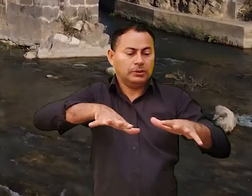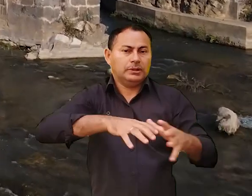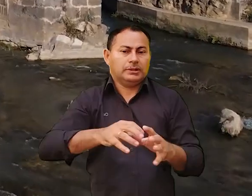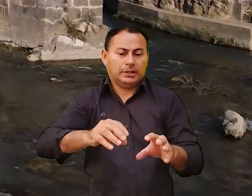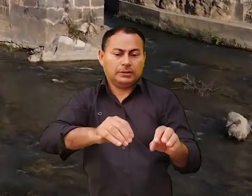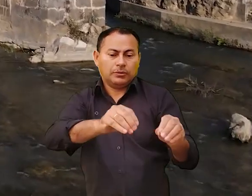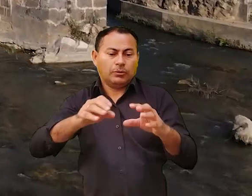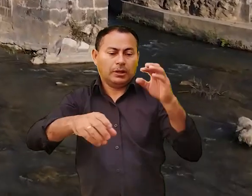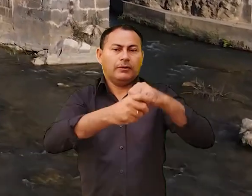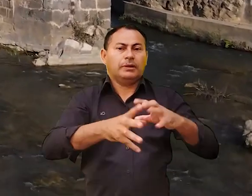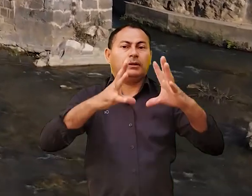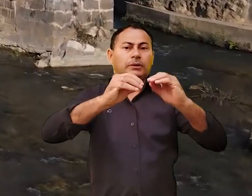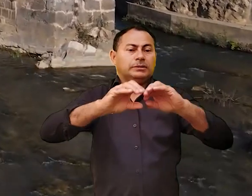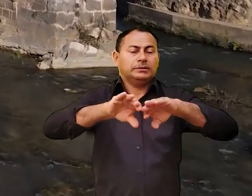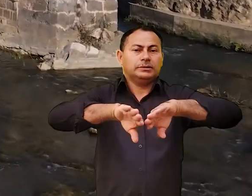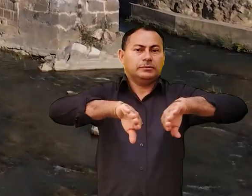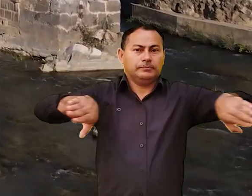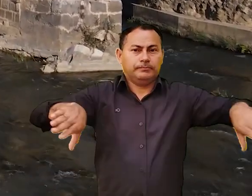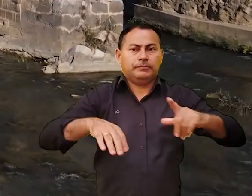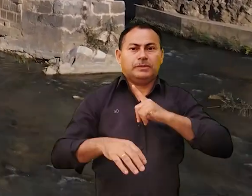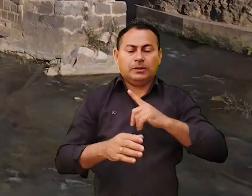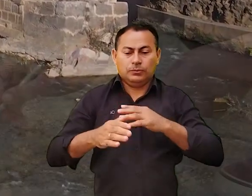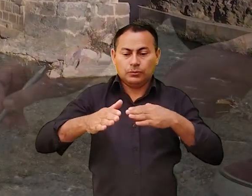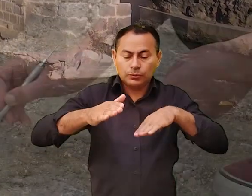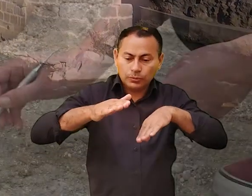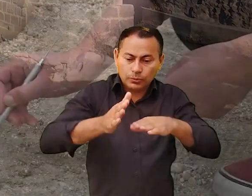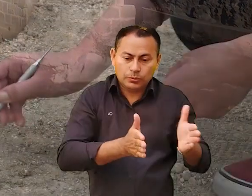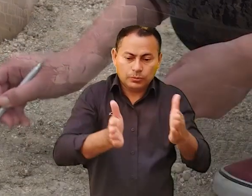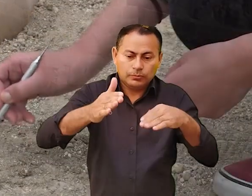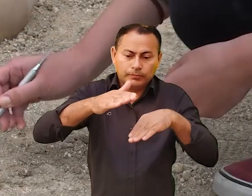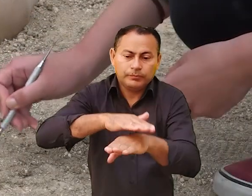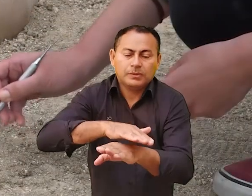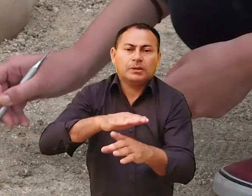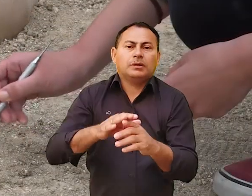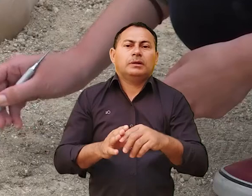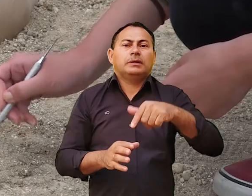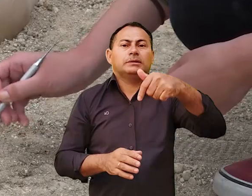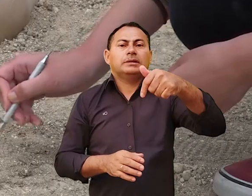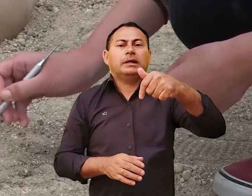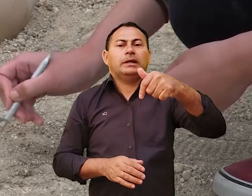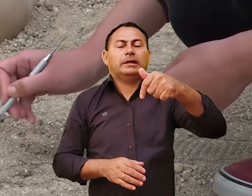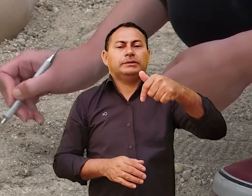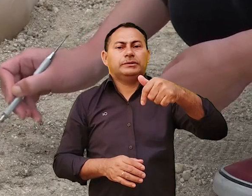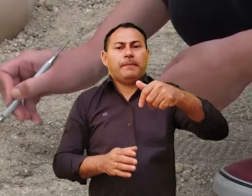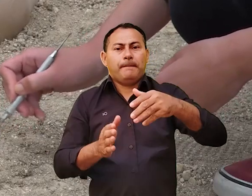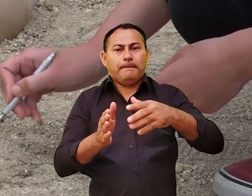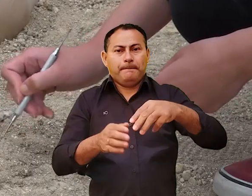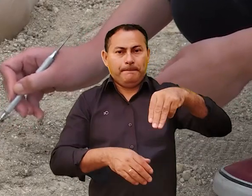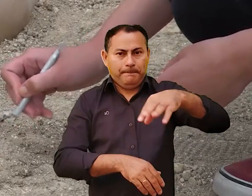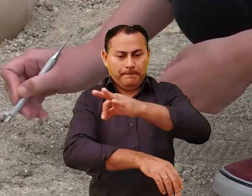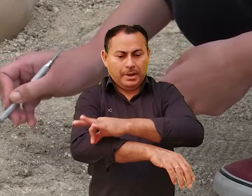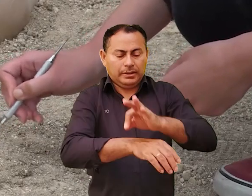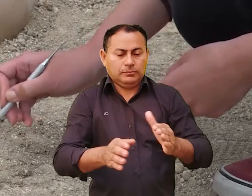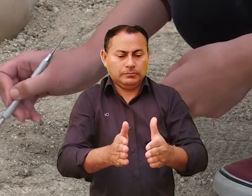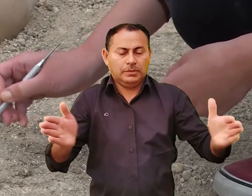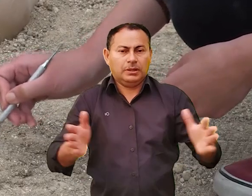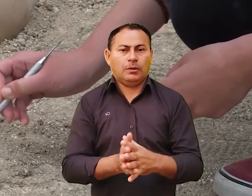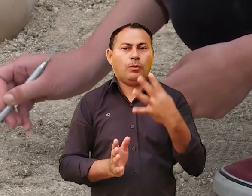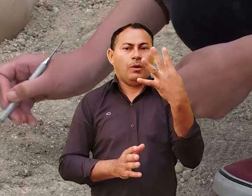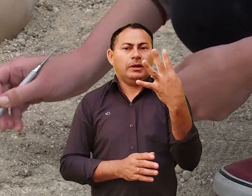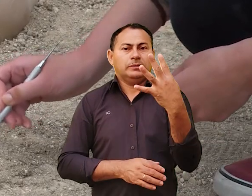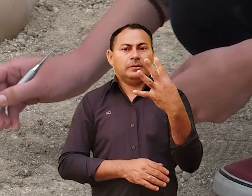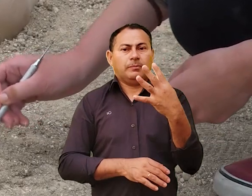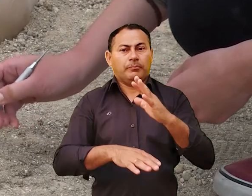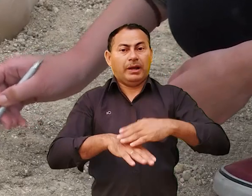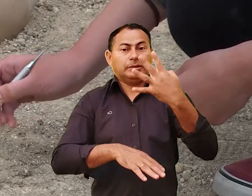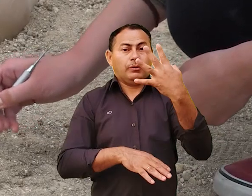que eram retiradas à noite. Havia um túnel sob o rio de 7 metros de largura e mais de 4 metros de